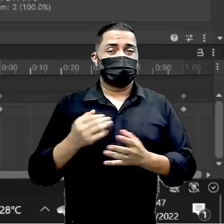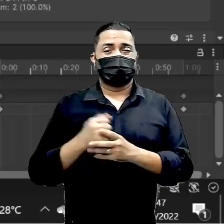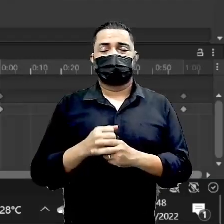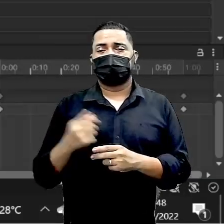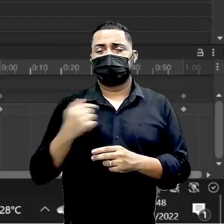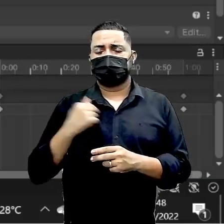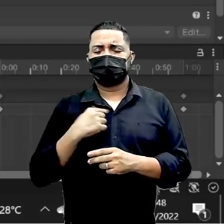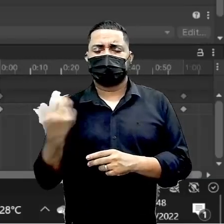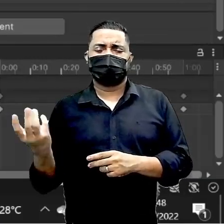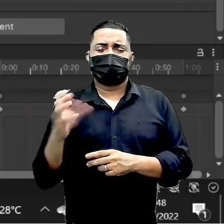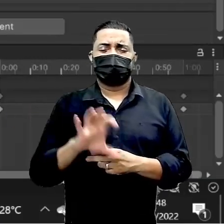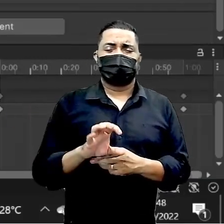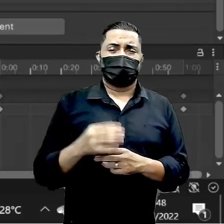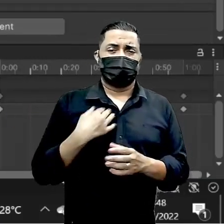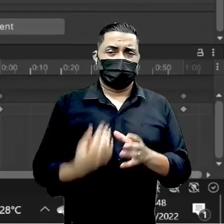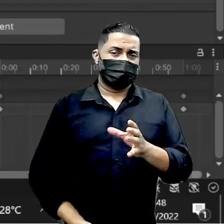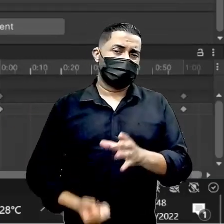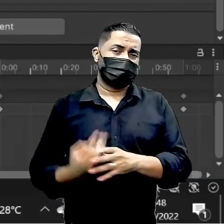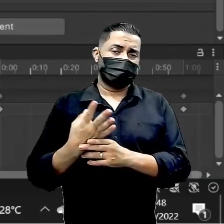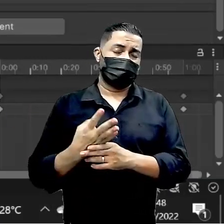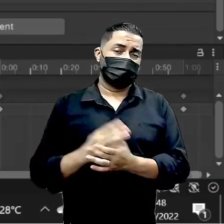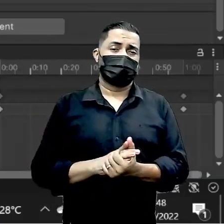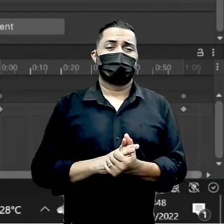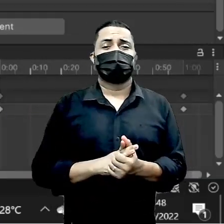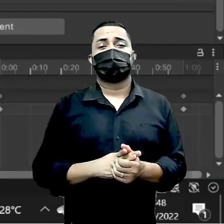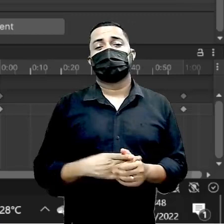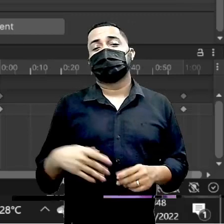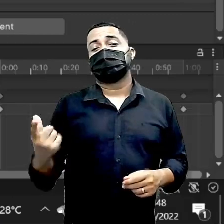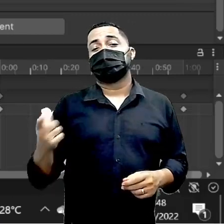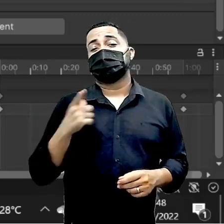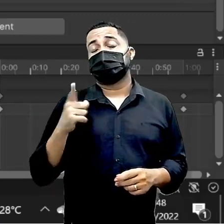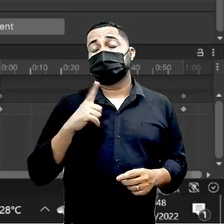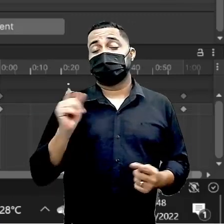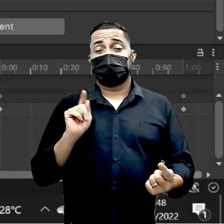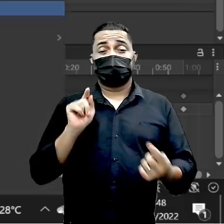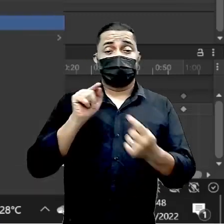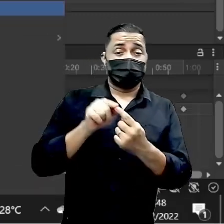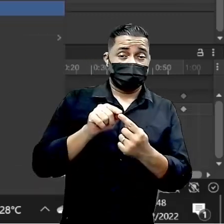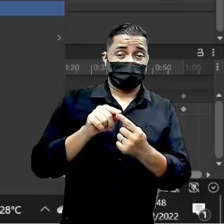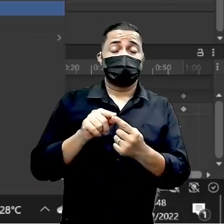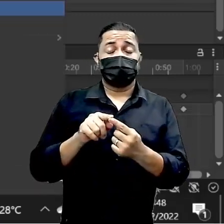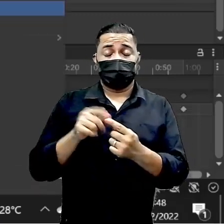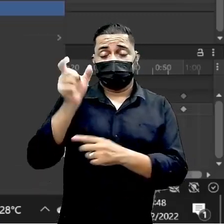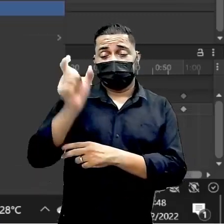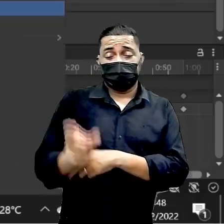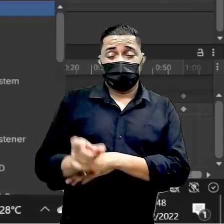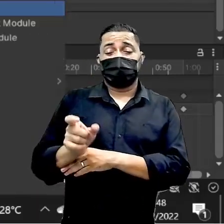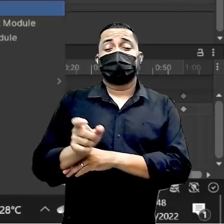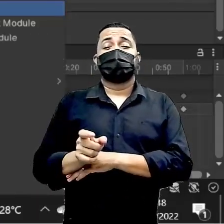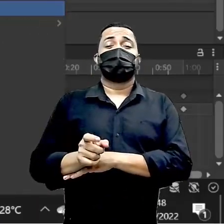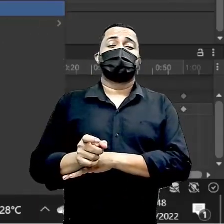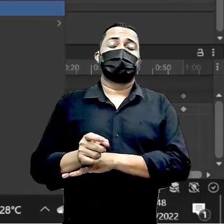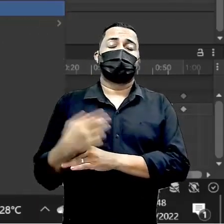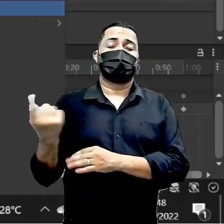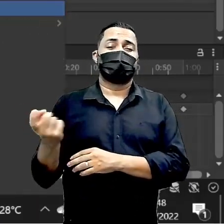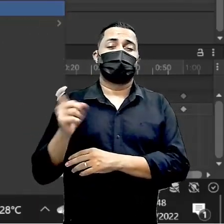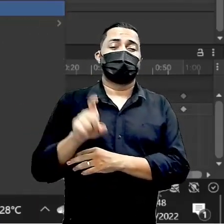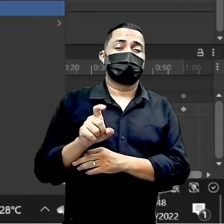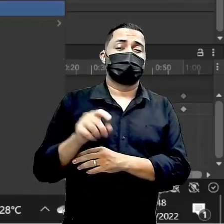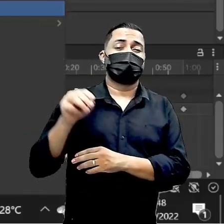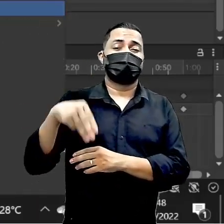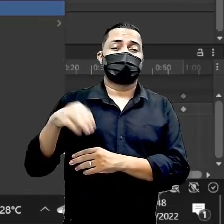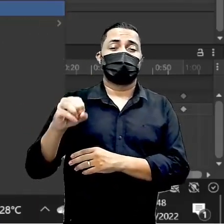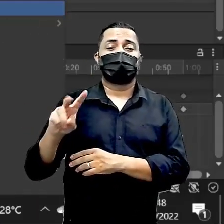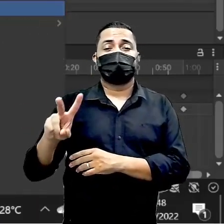aqui, olha, o componente que eu criei de movimento ao meu objeto. Então eu clico no meu objeto, venho no inspetor e vou adicionar aqui move,